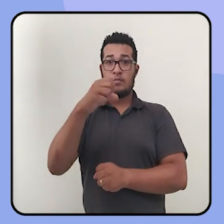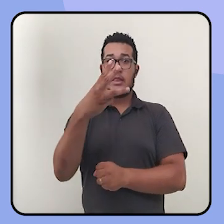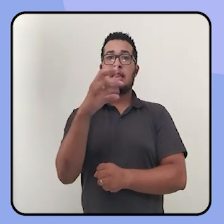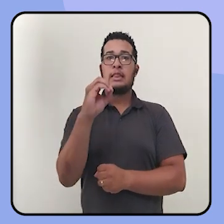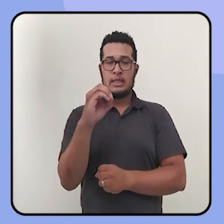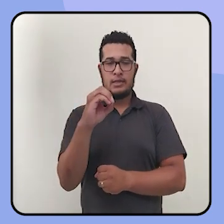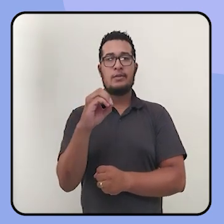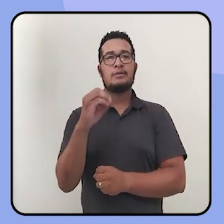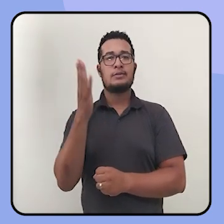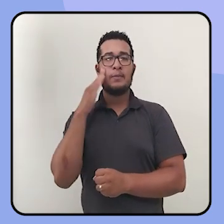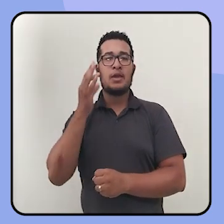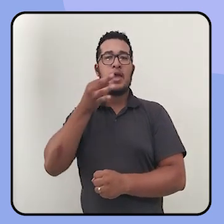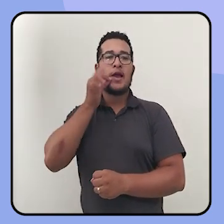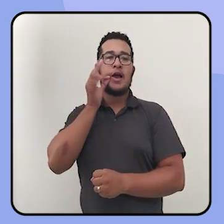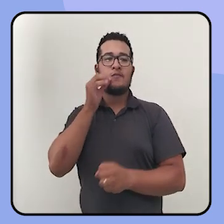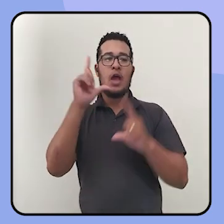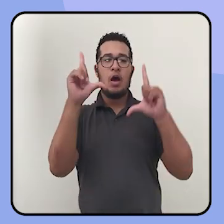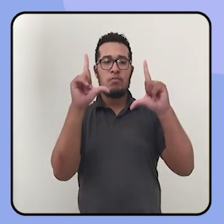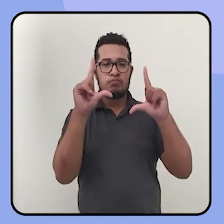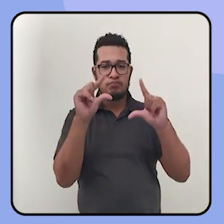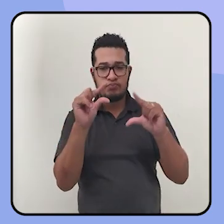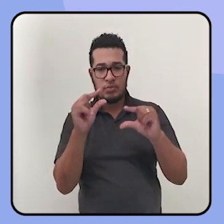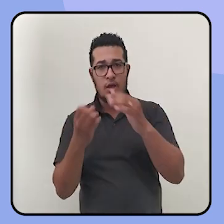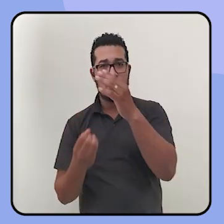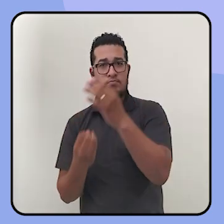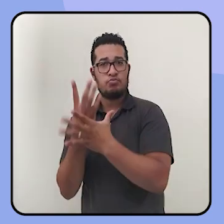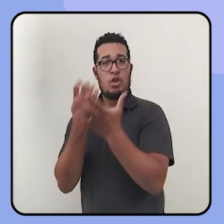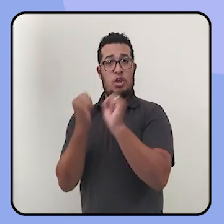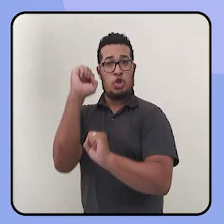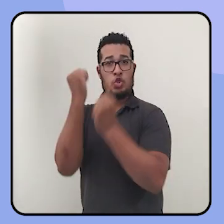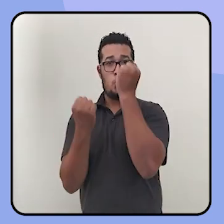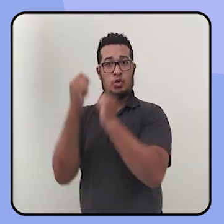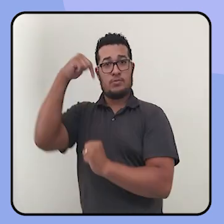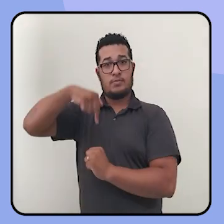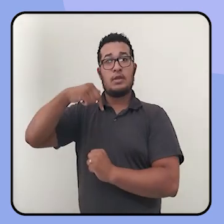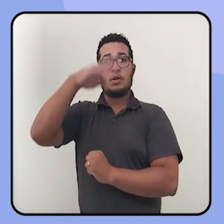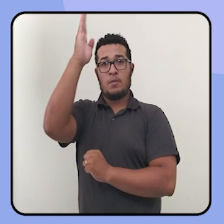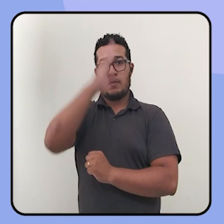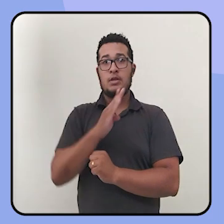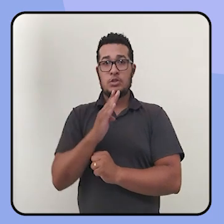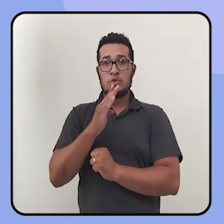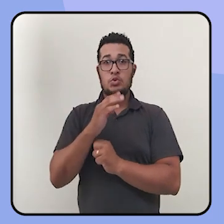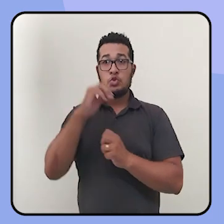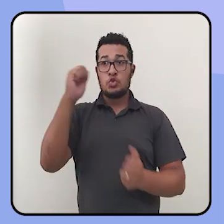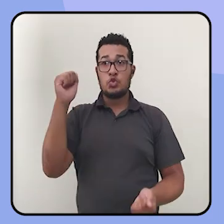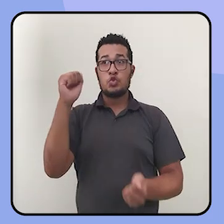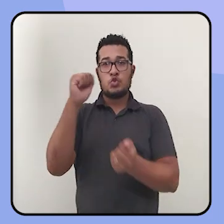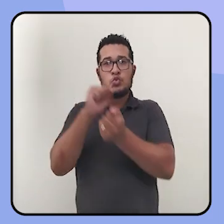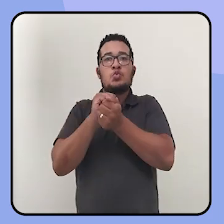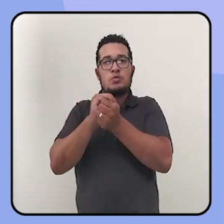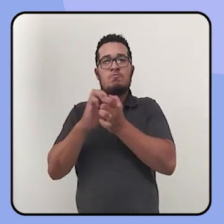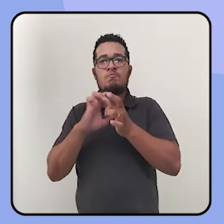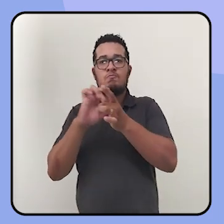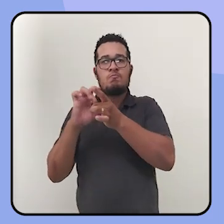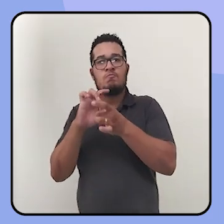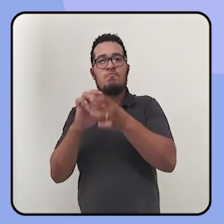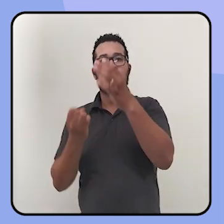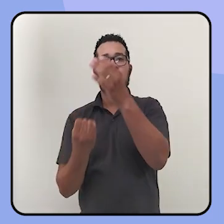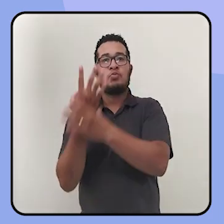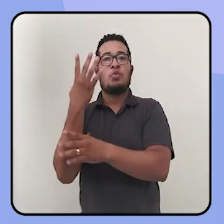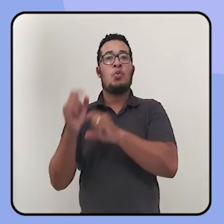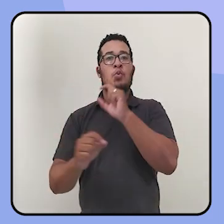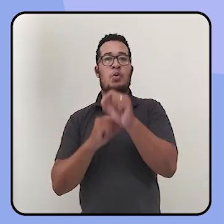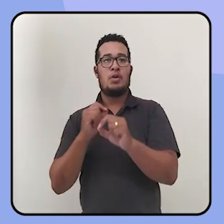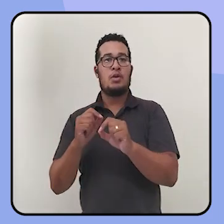eles pintavam. Essas inscrições rupestres retratavam, por exemplo, as suas lutas, as suas angústias, o seu